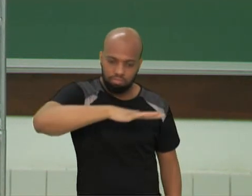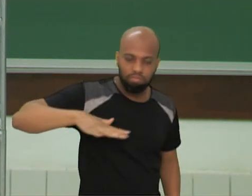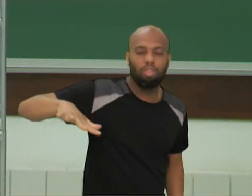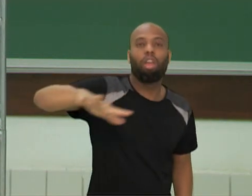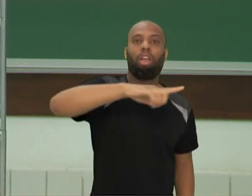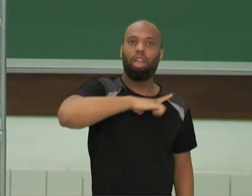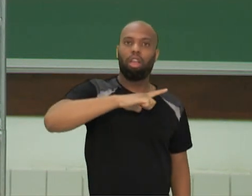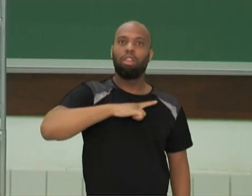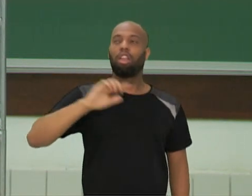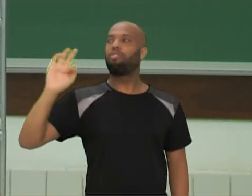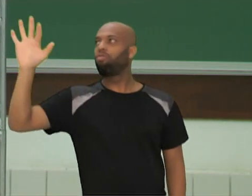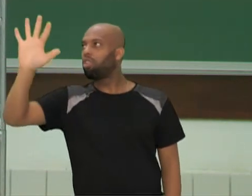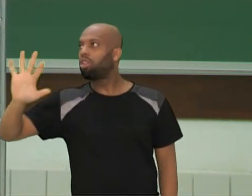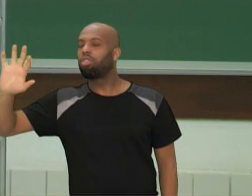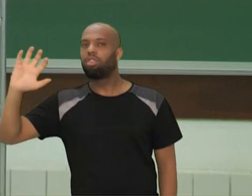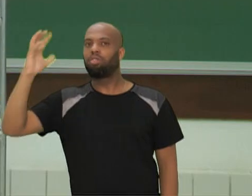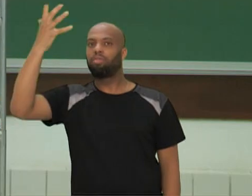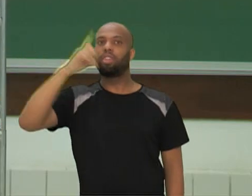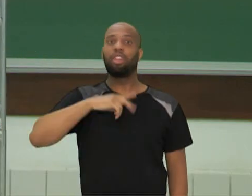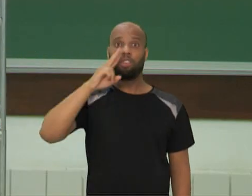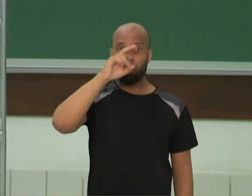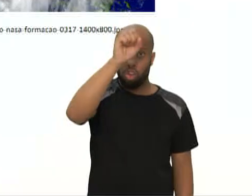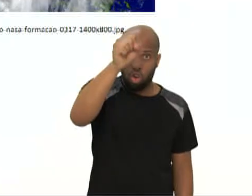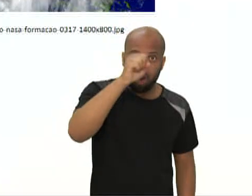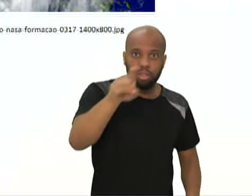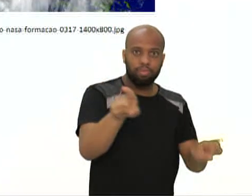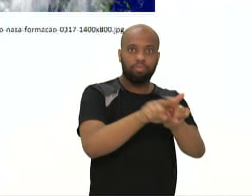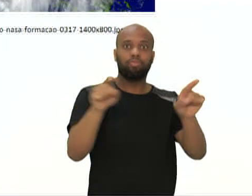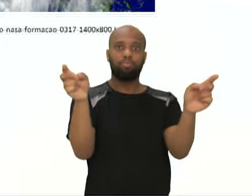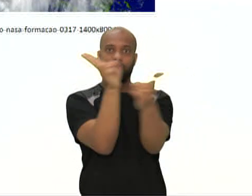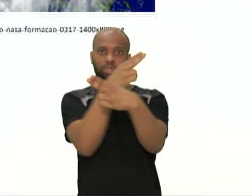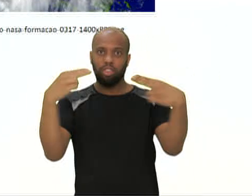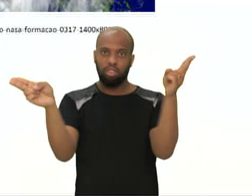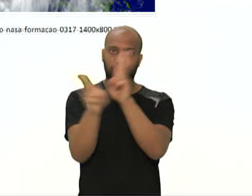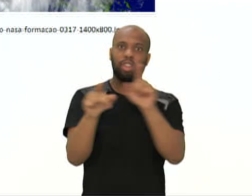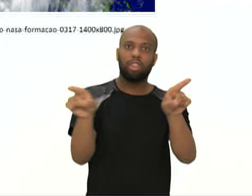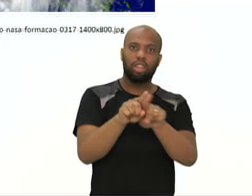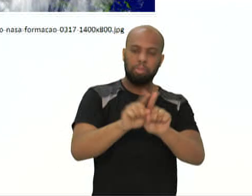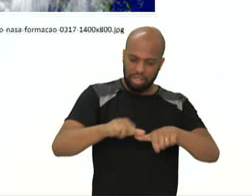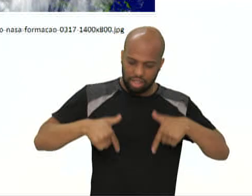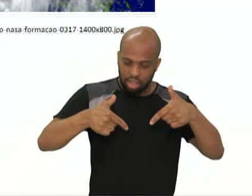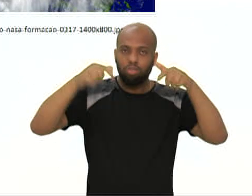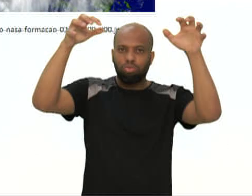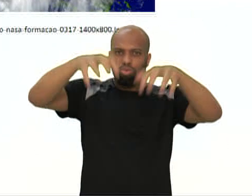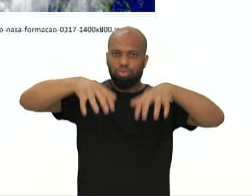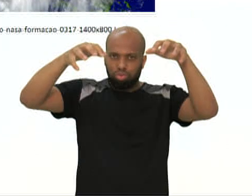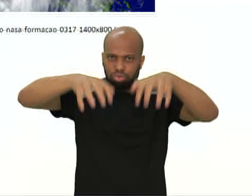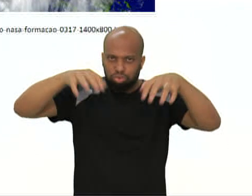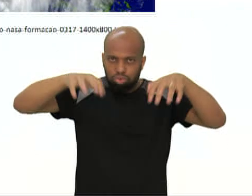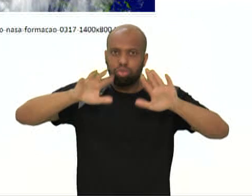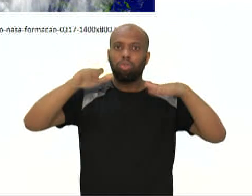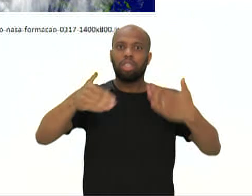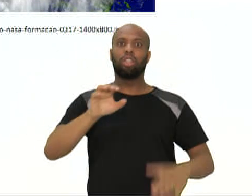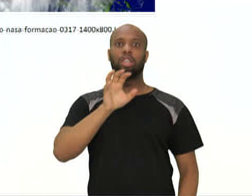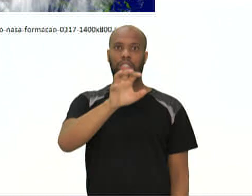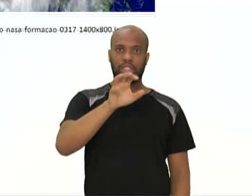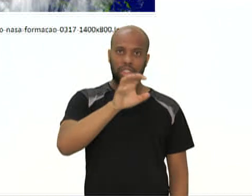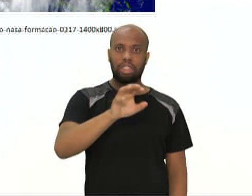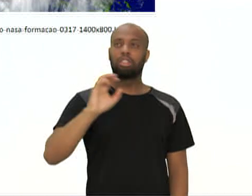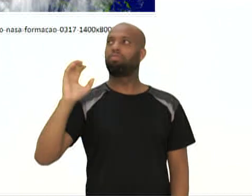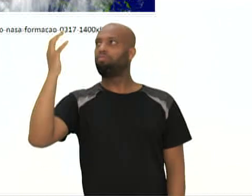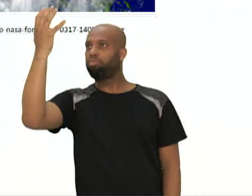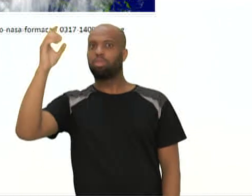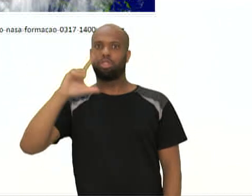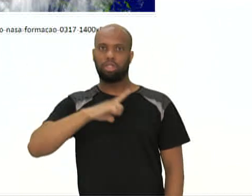de grandes fenômenos com força de vento, com a ação da chuva, e que esse evento,